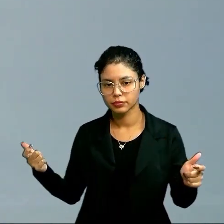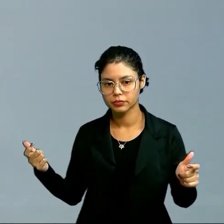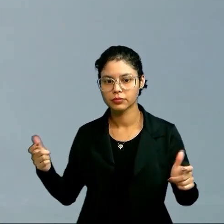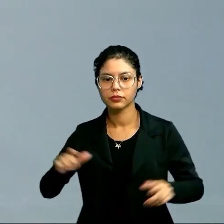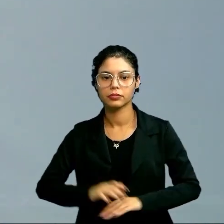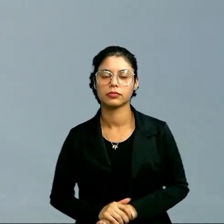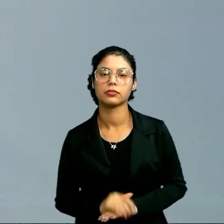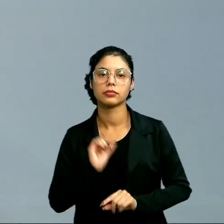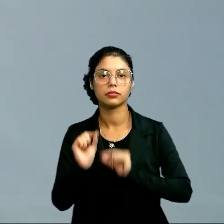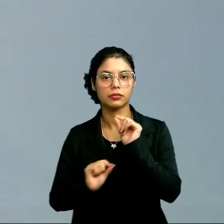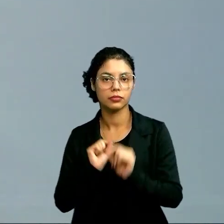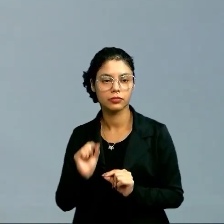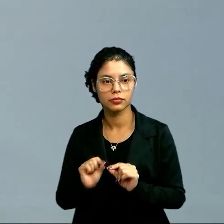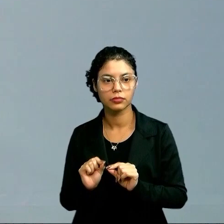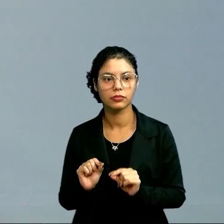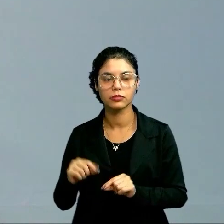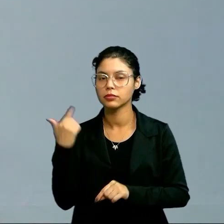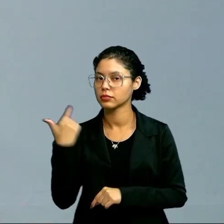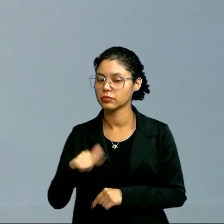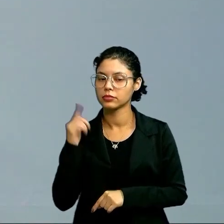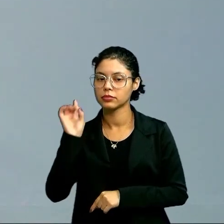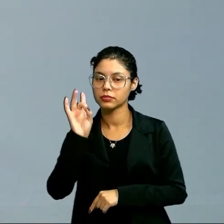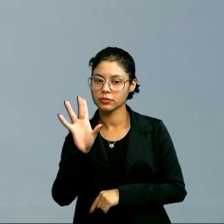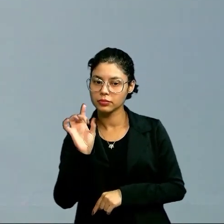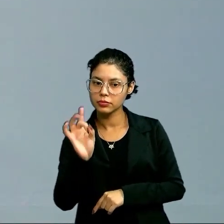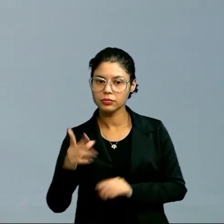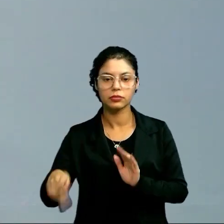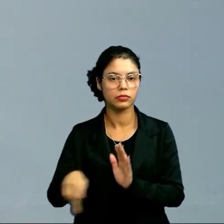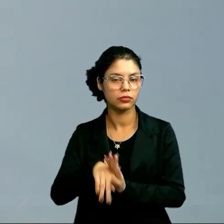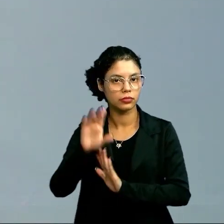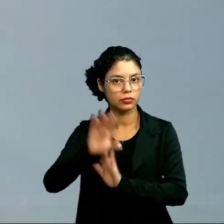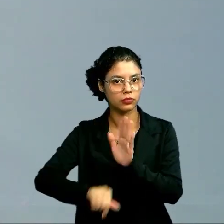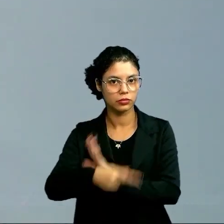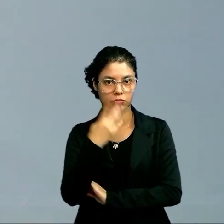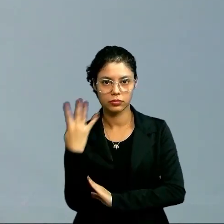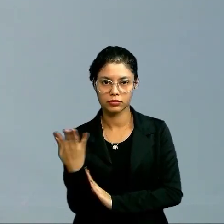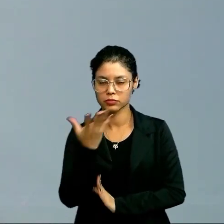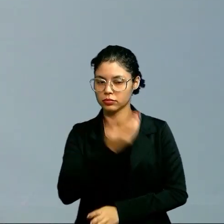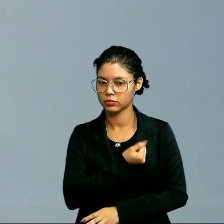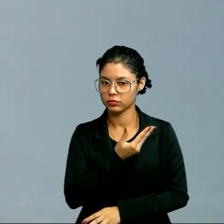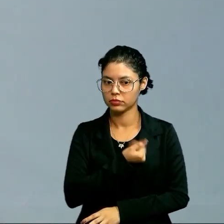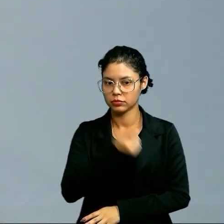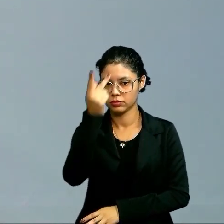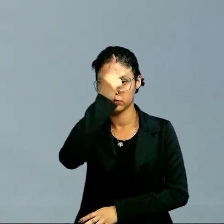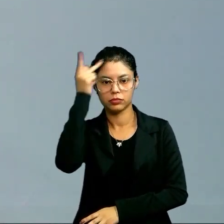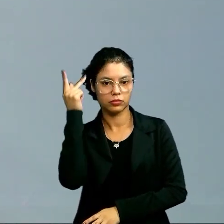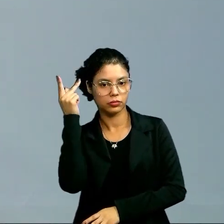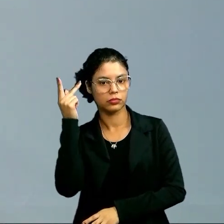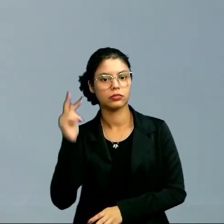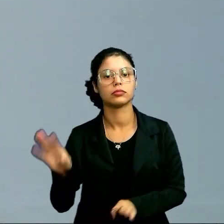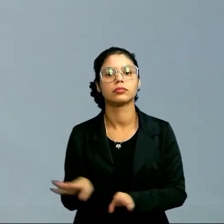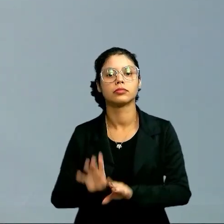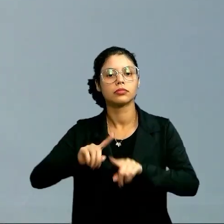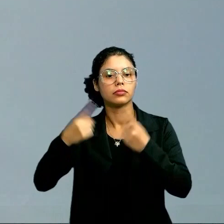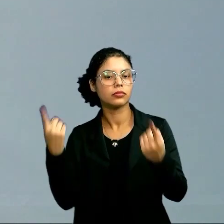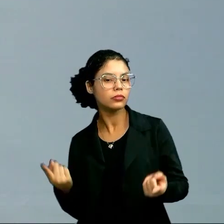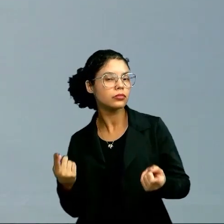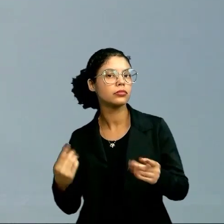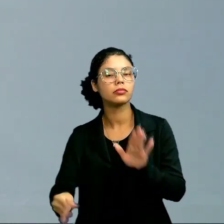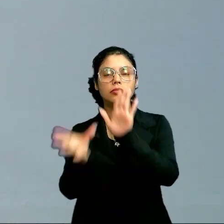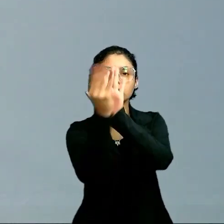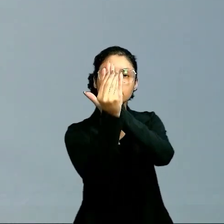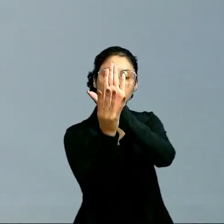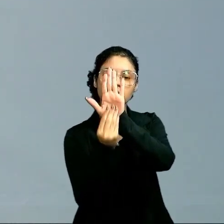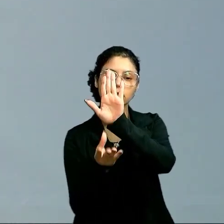maiorias, que não se trata apenas de definir quantidade numérica de pessoas, mas padrão